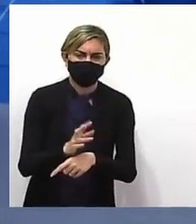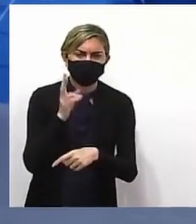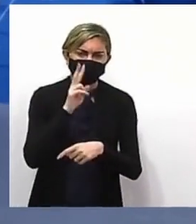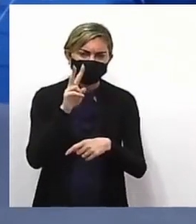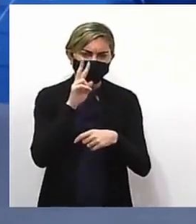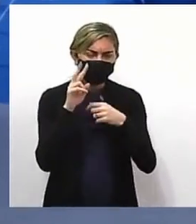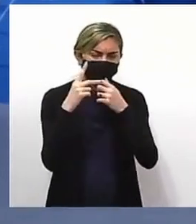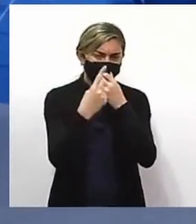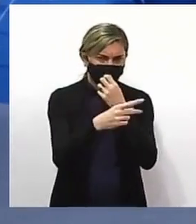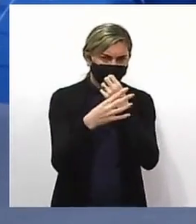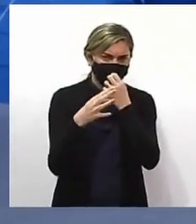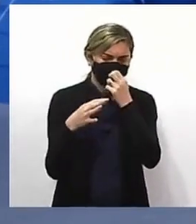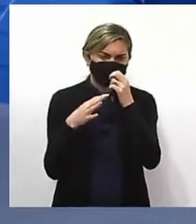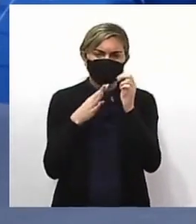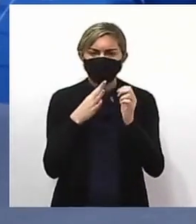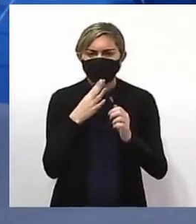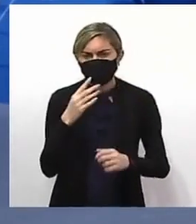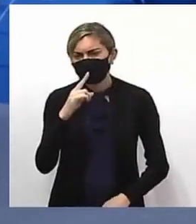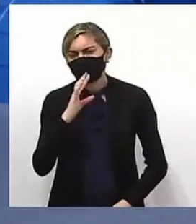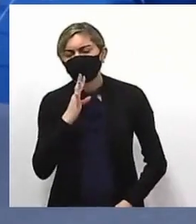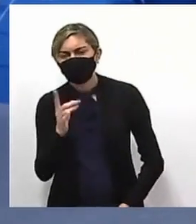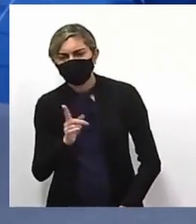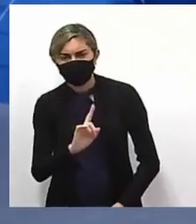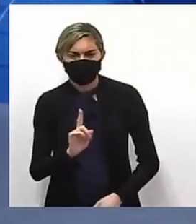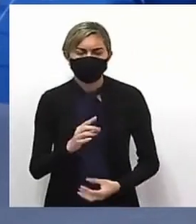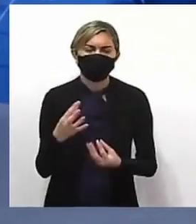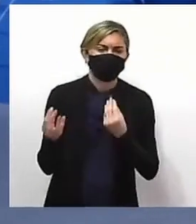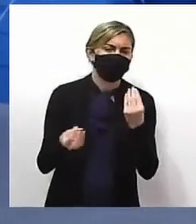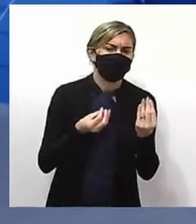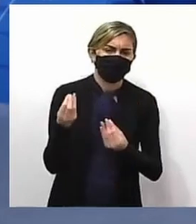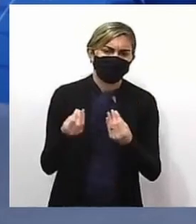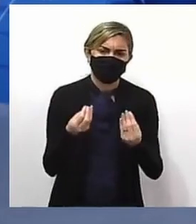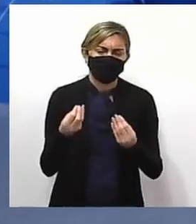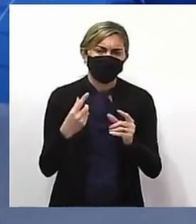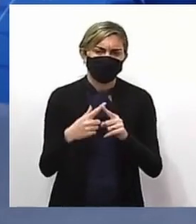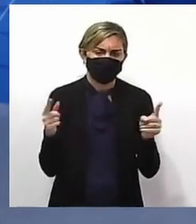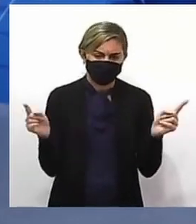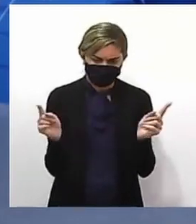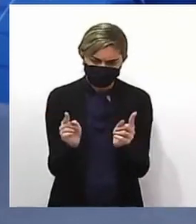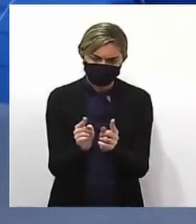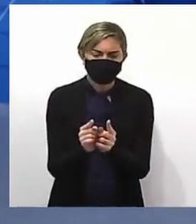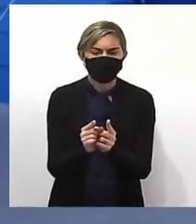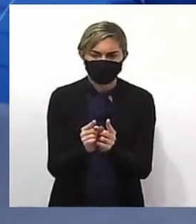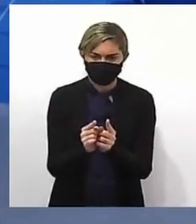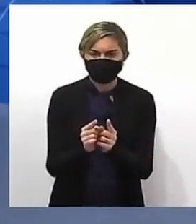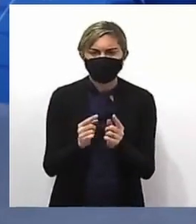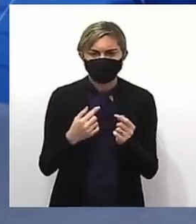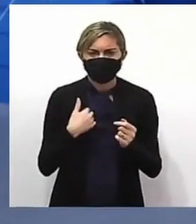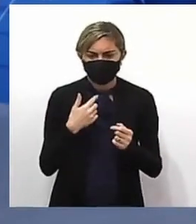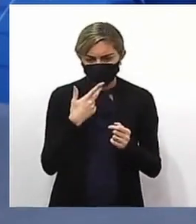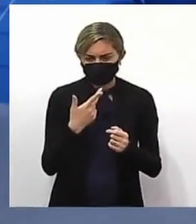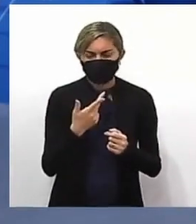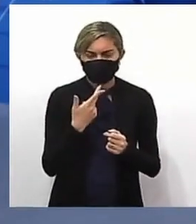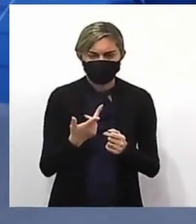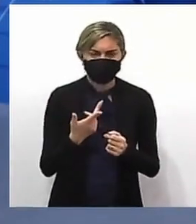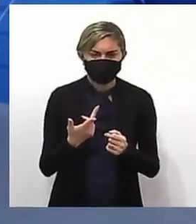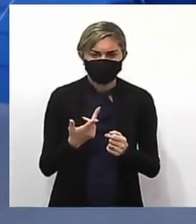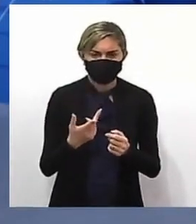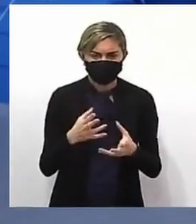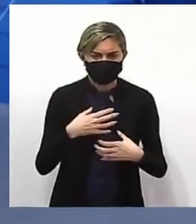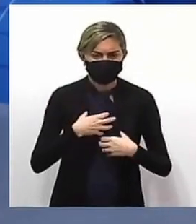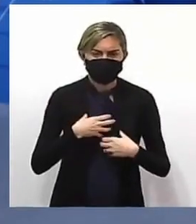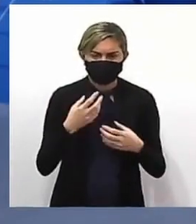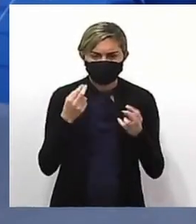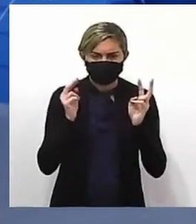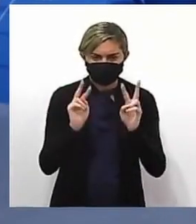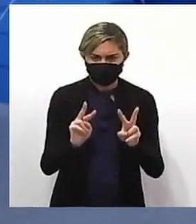que elas conheciam ou que elas não conheciam? Como era? Porque o curto é muito sensível, né? Ele tem você